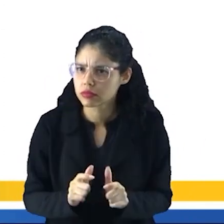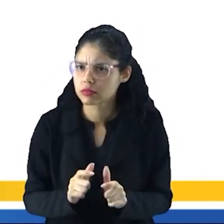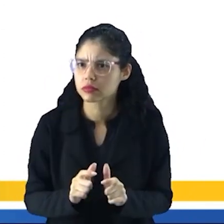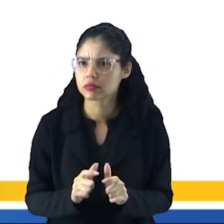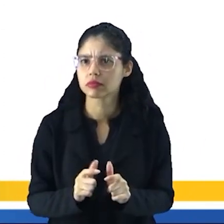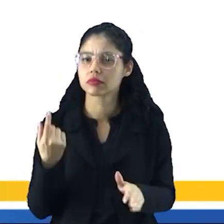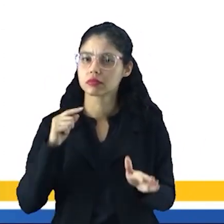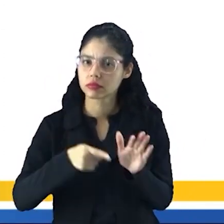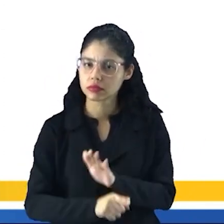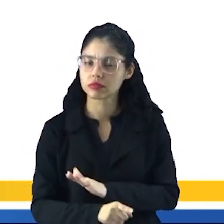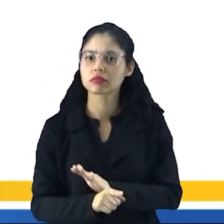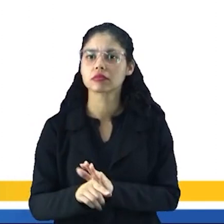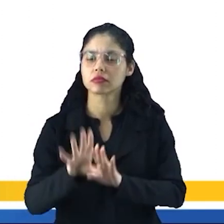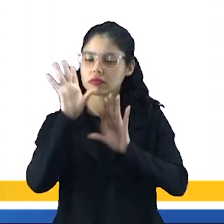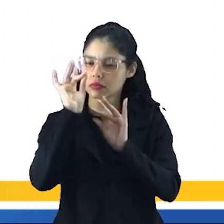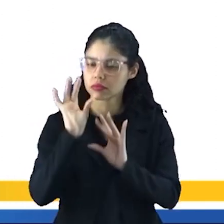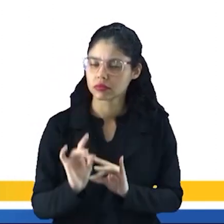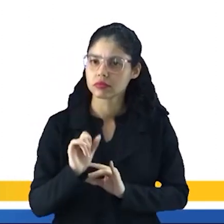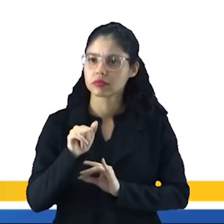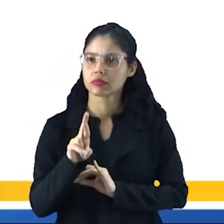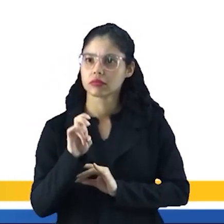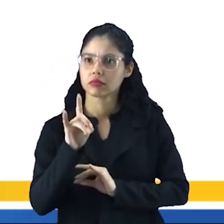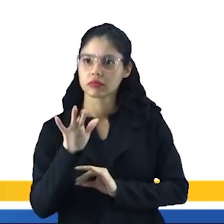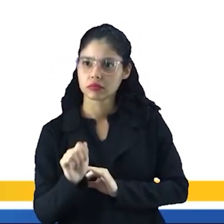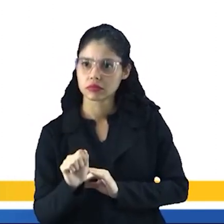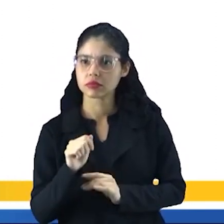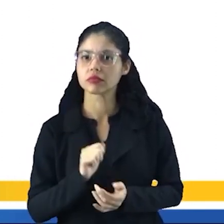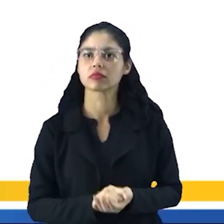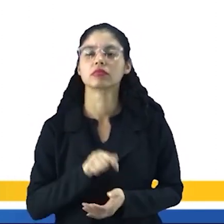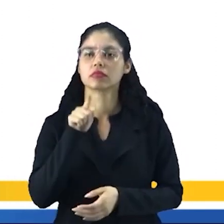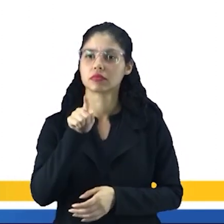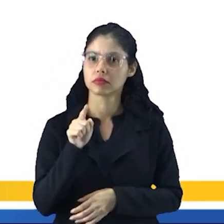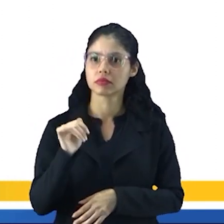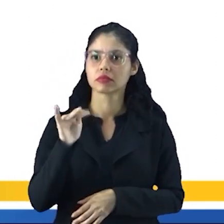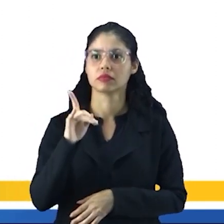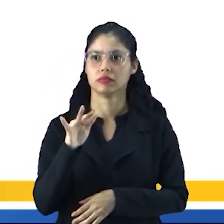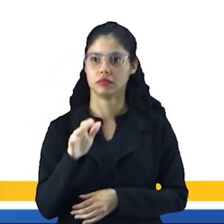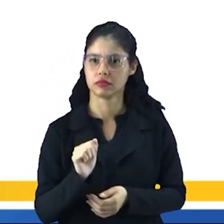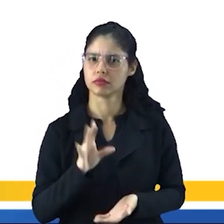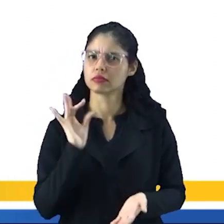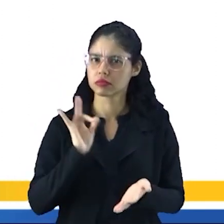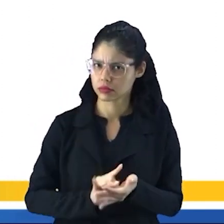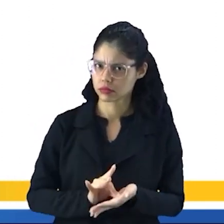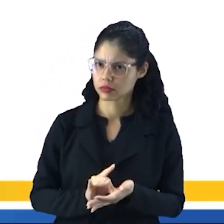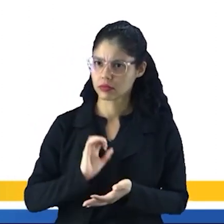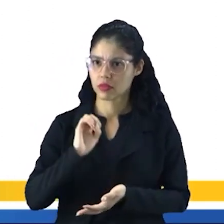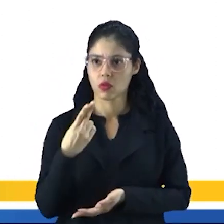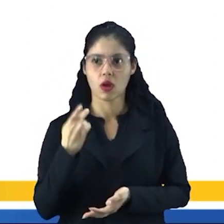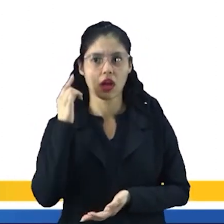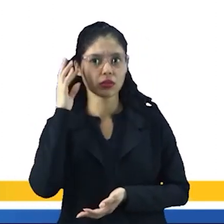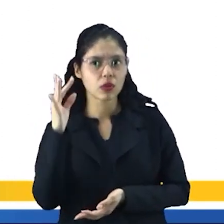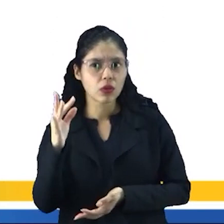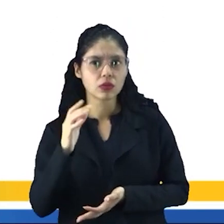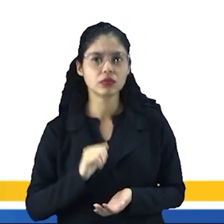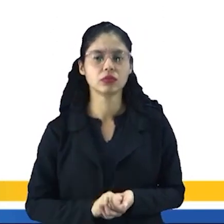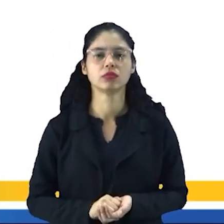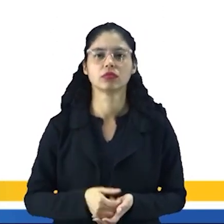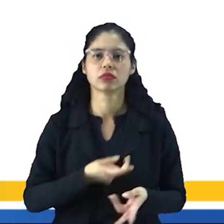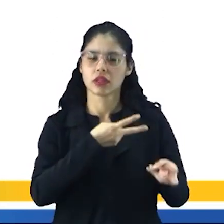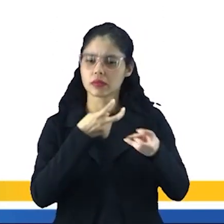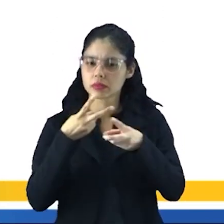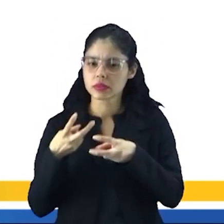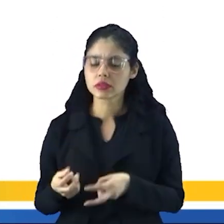aonde? Dentro da estética surrealista. É a idealização de uma realidade? Ou é o sonho? Ou é